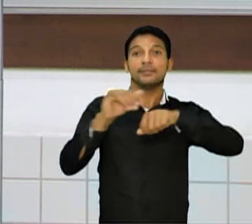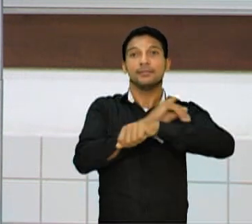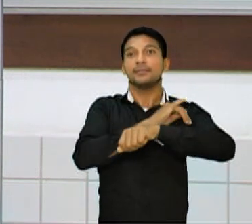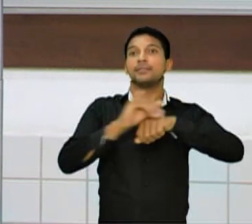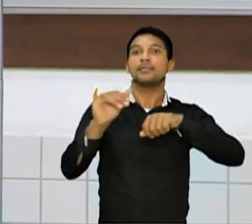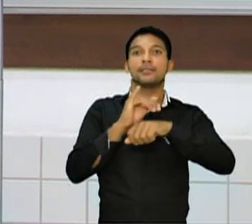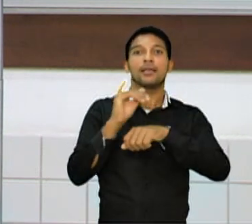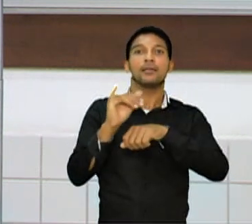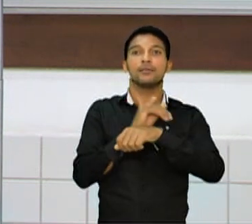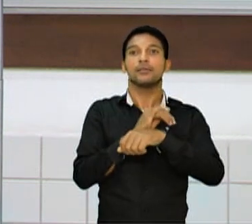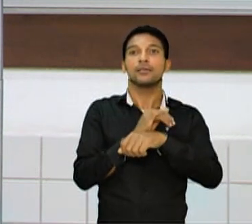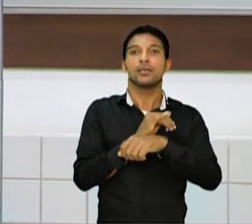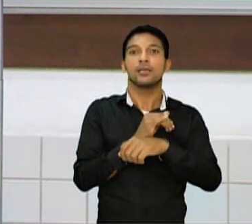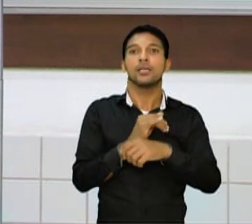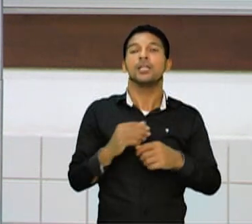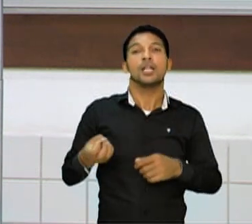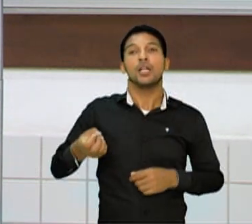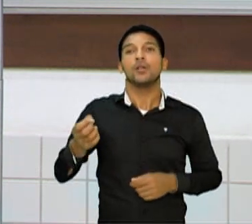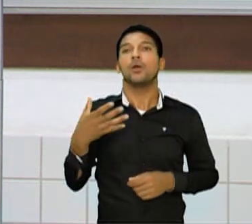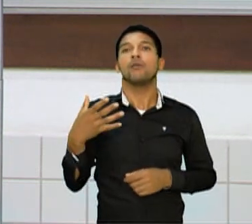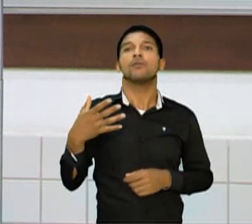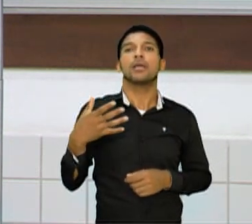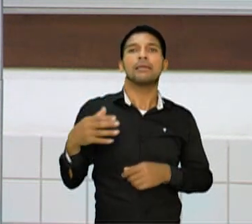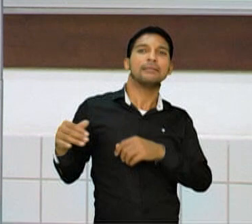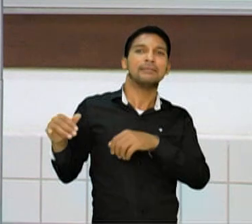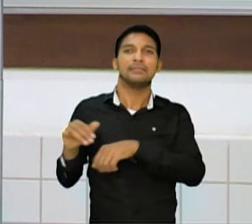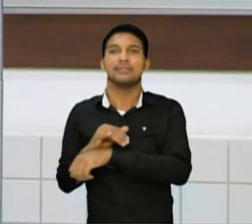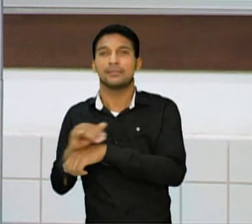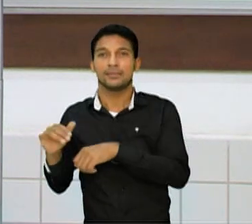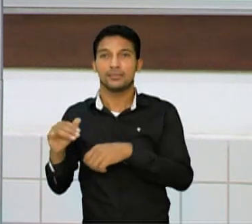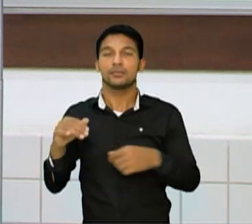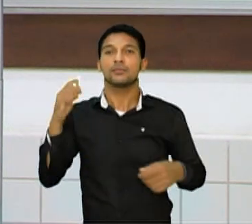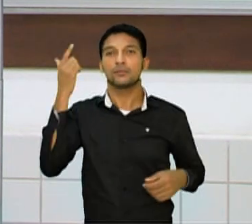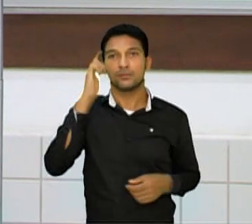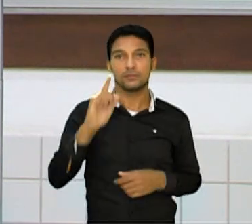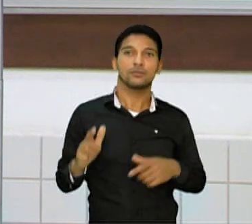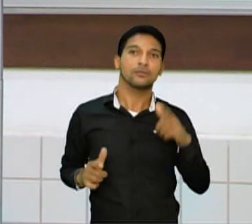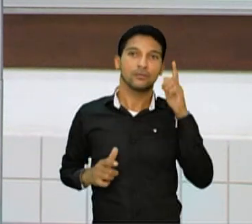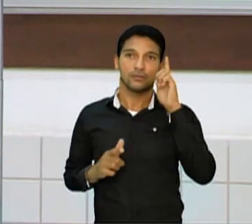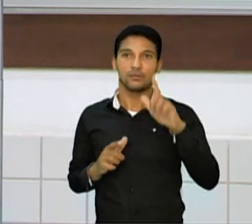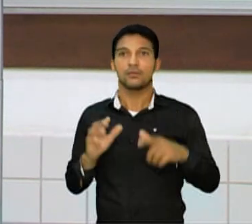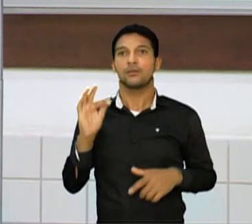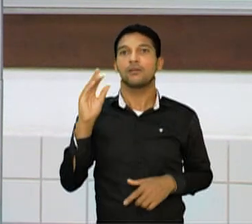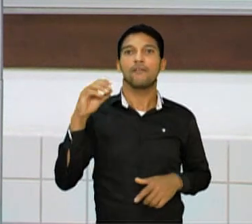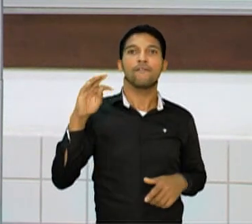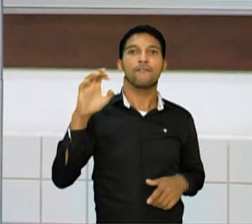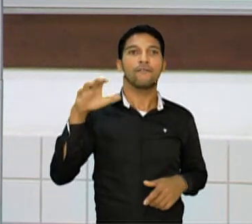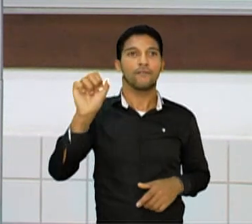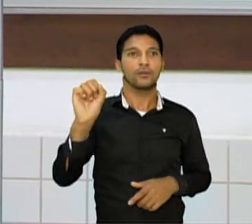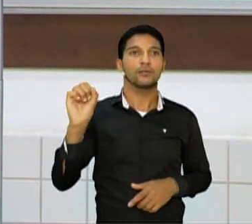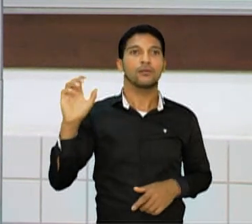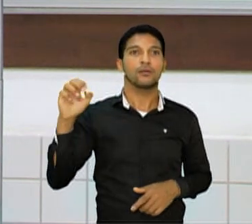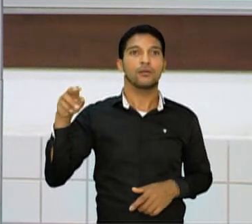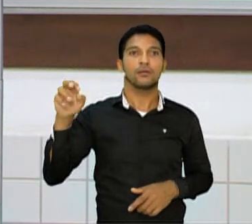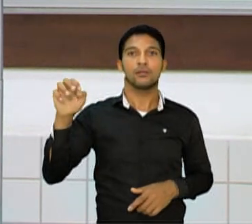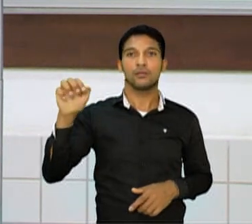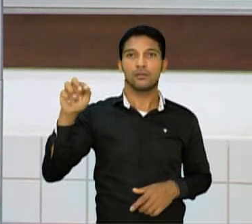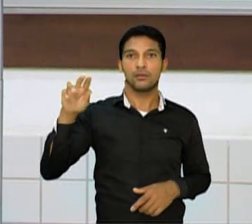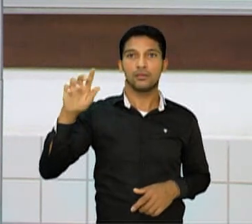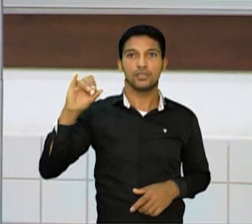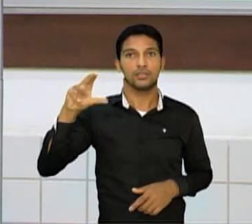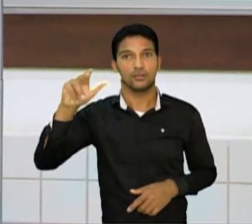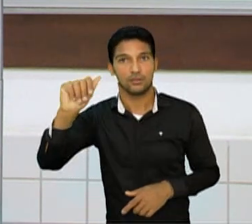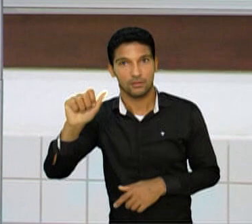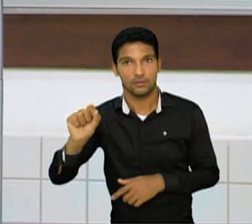tecnologias estão se aprimorando e isso nos mostra uma vantagem para que hajam novas descobertas. Então, vamos fazer